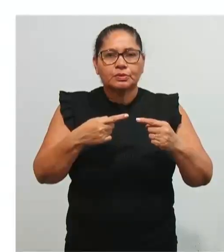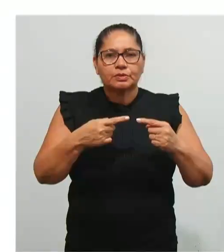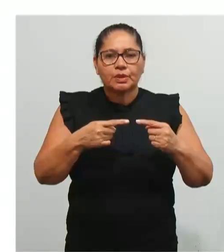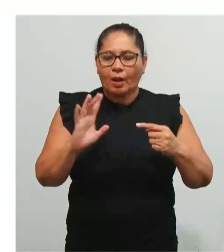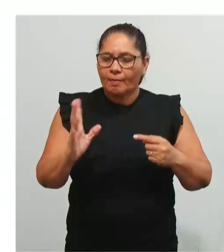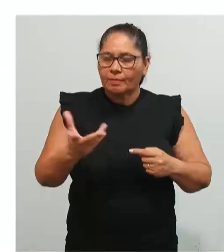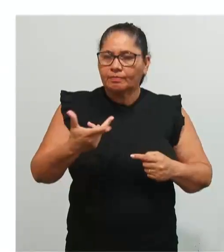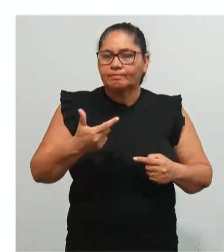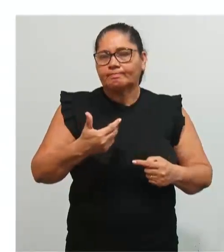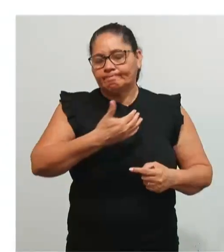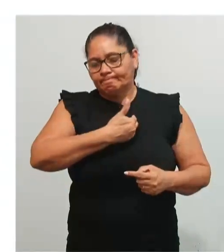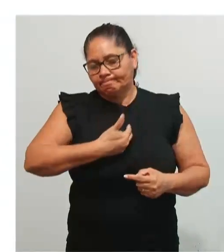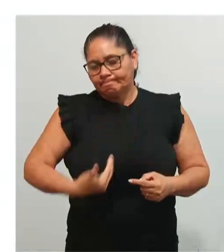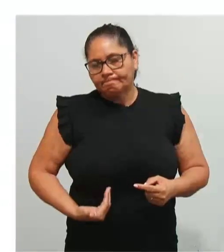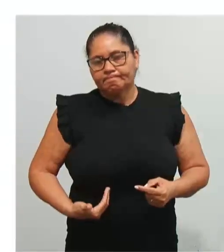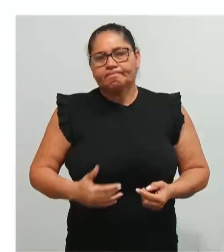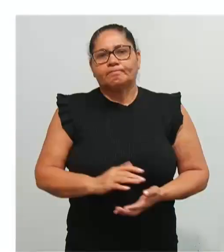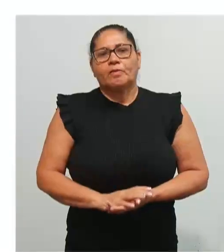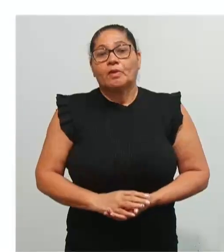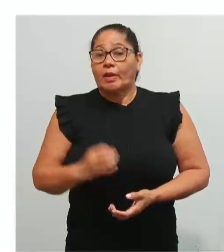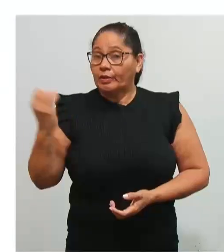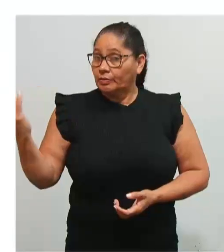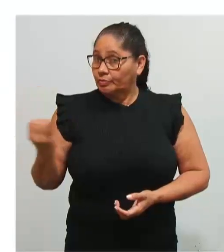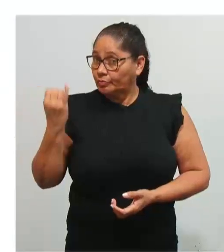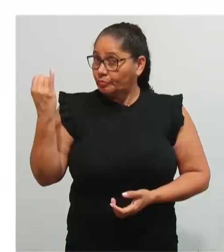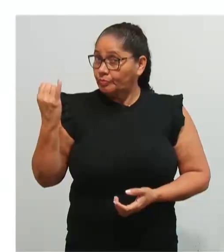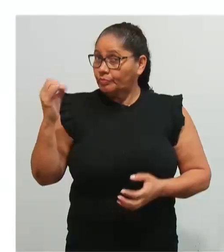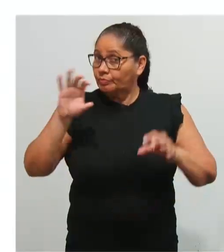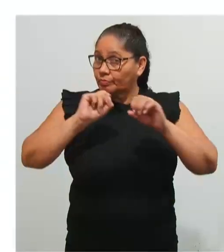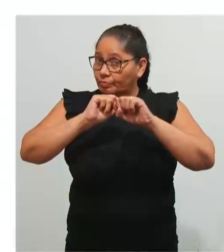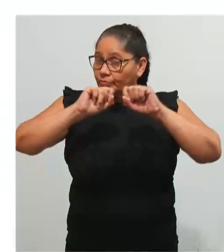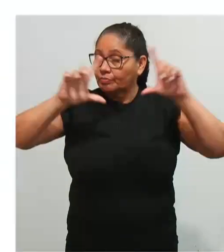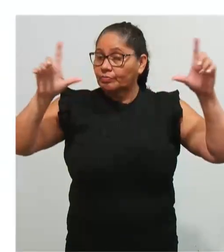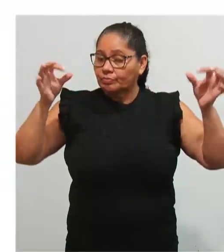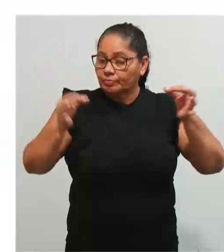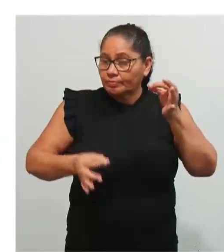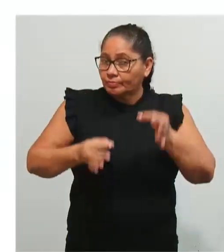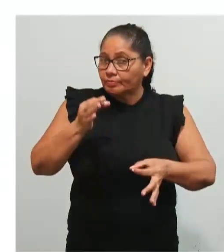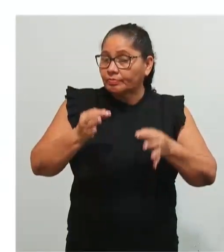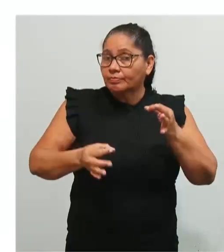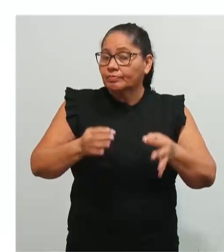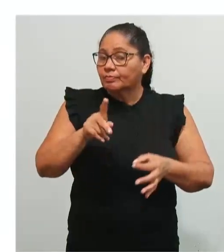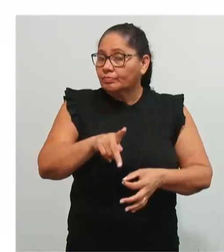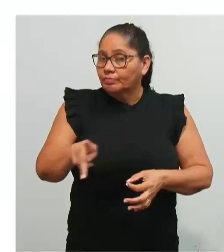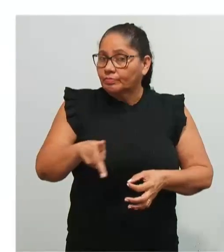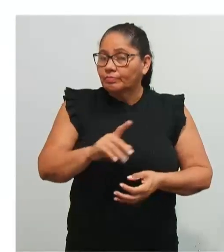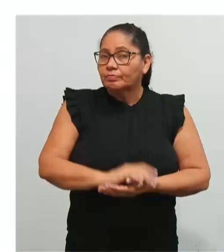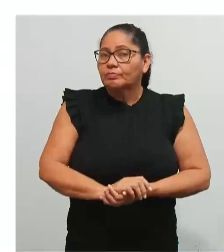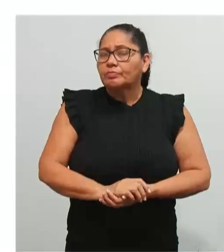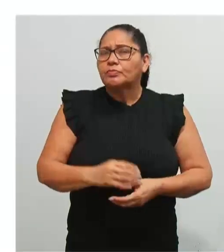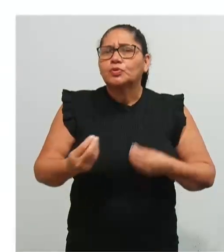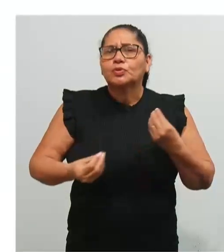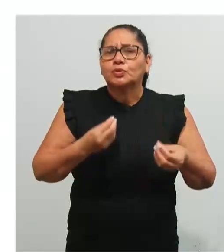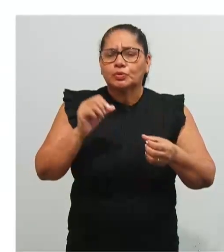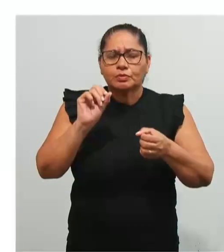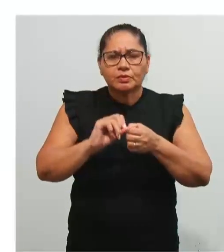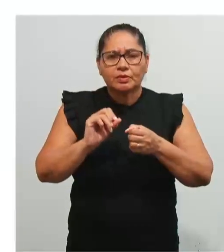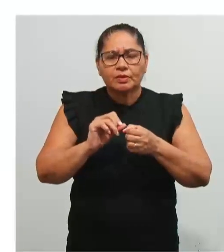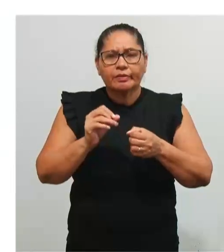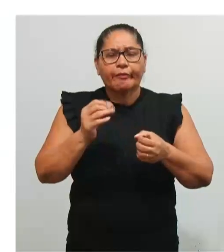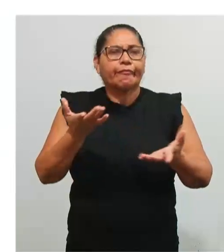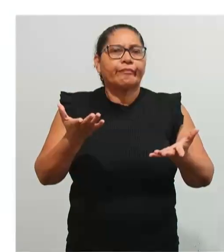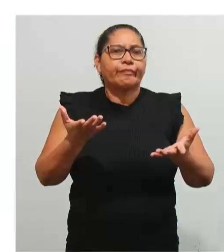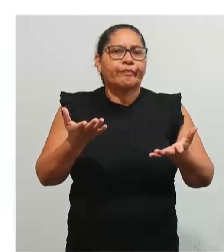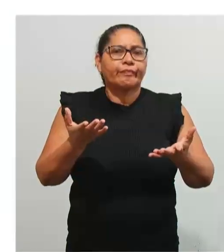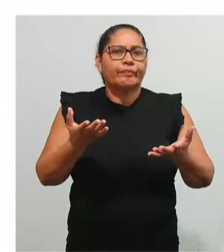do governo. É importante deixar claro que audiências públicas devem acontecer também no decorrer da execução dos planos